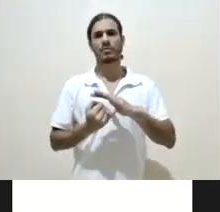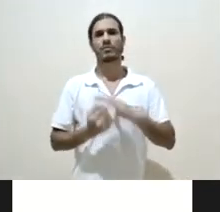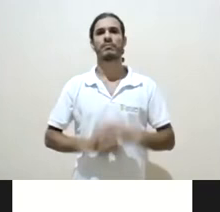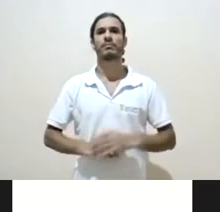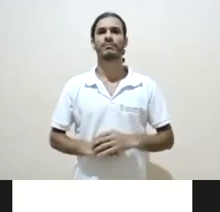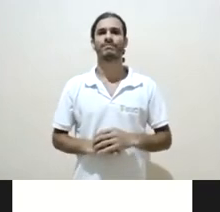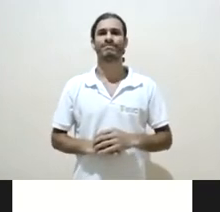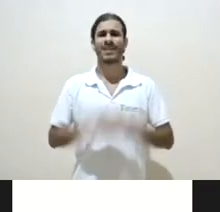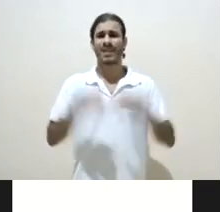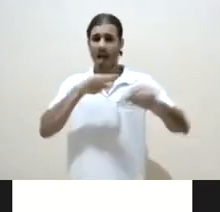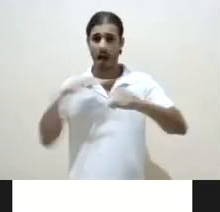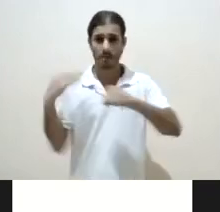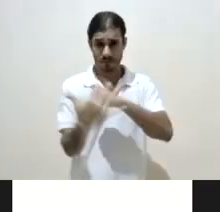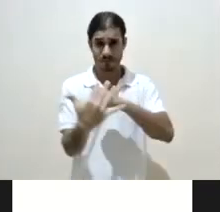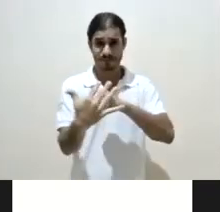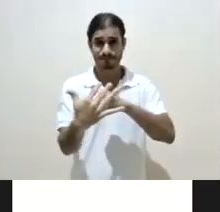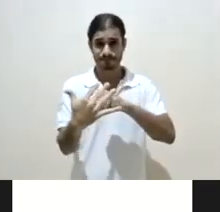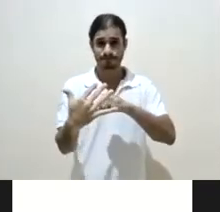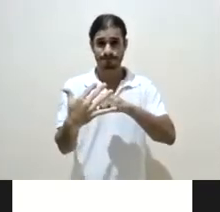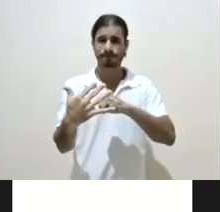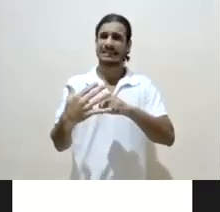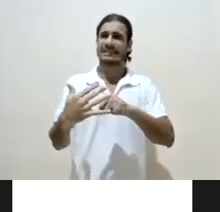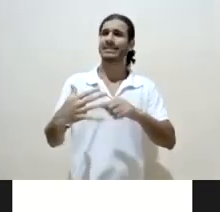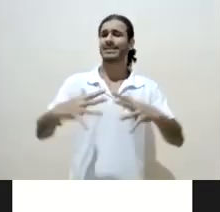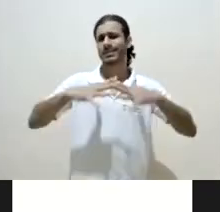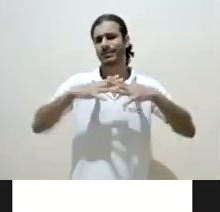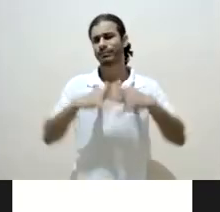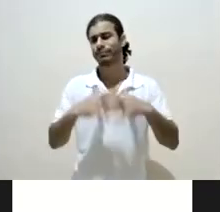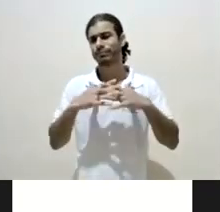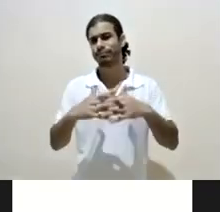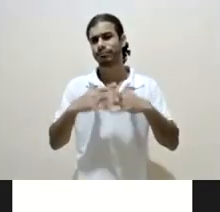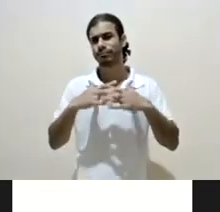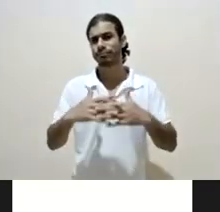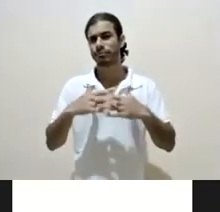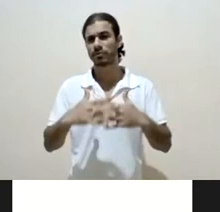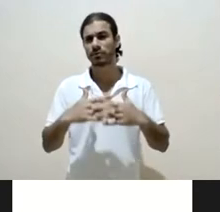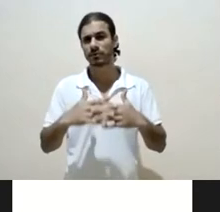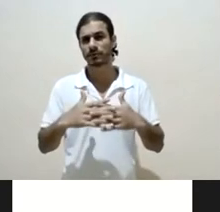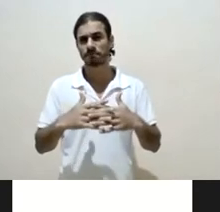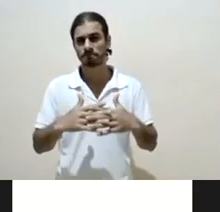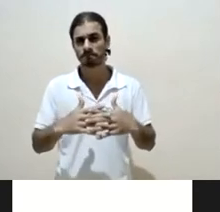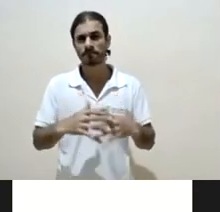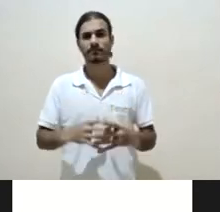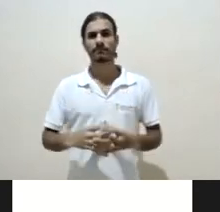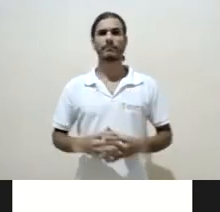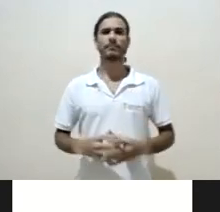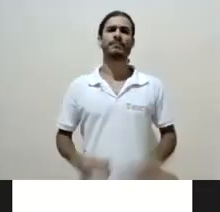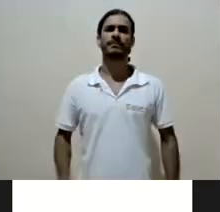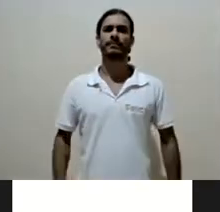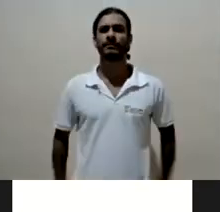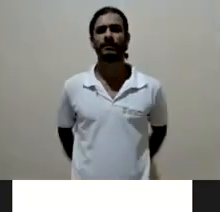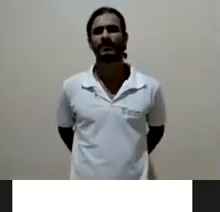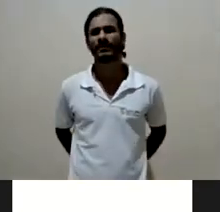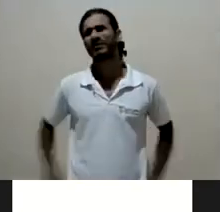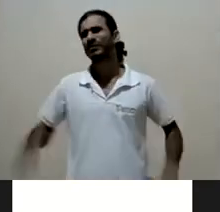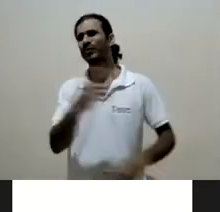numa situação, né, bastante, bastante complicada para todos nós, para os estudantes, né, para os nossos